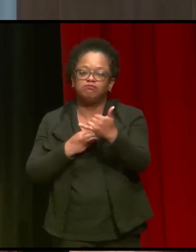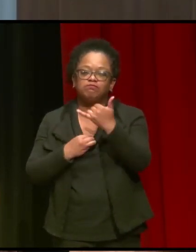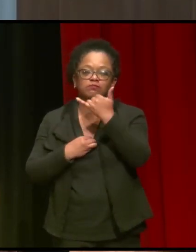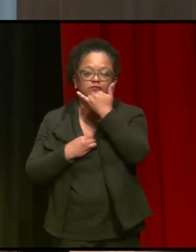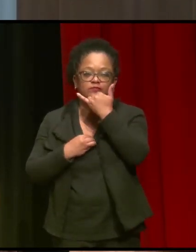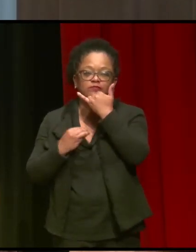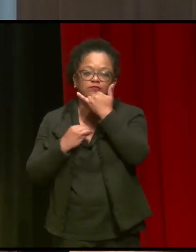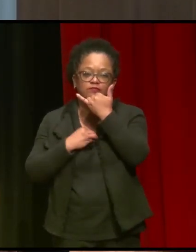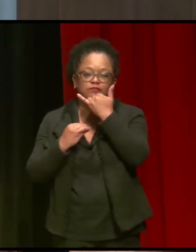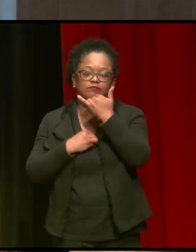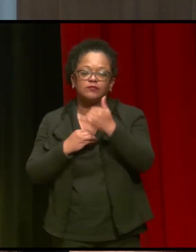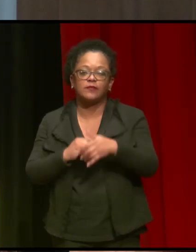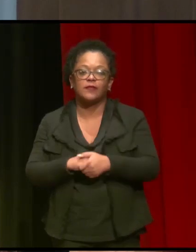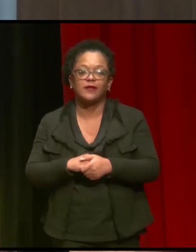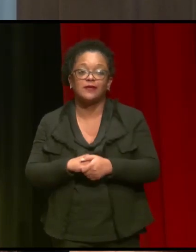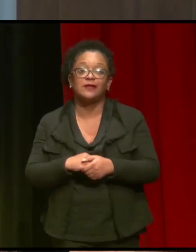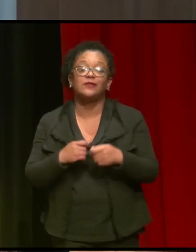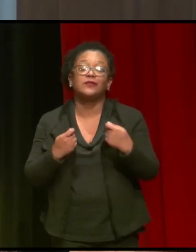na cruz.